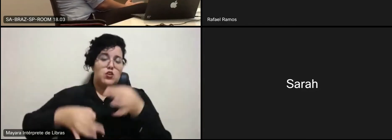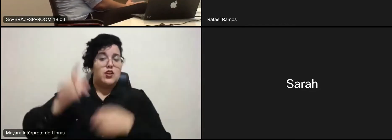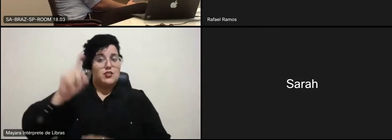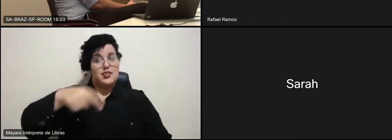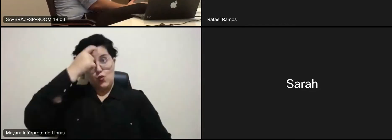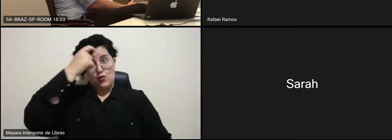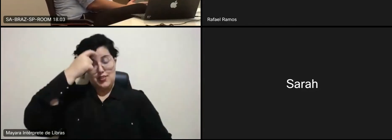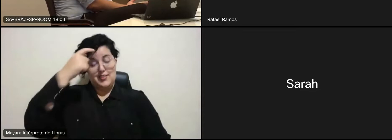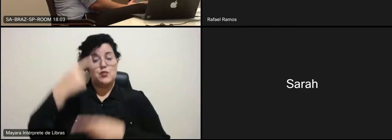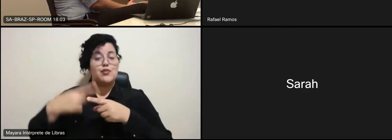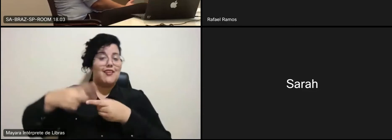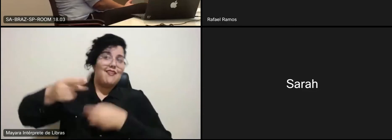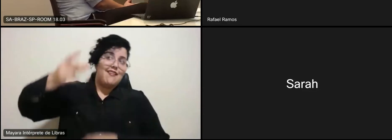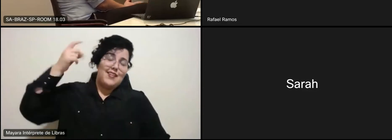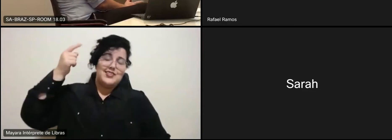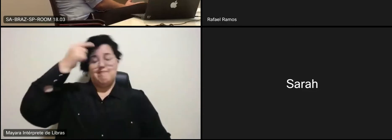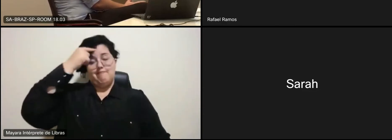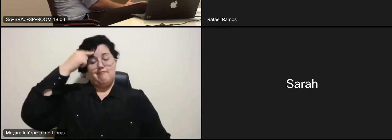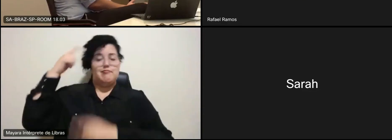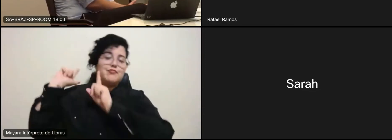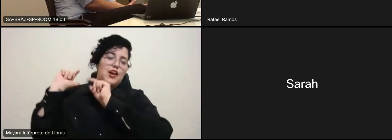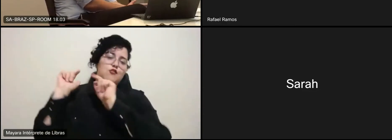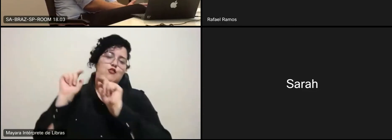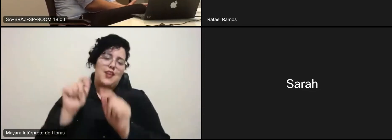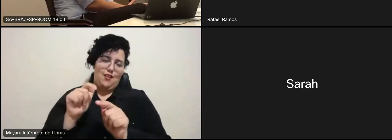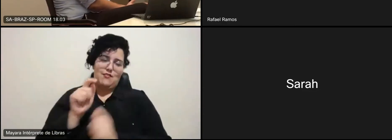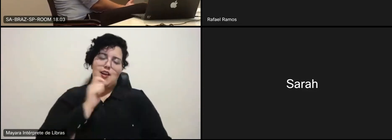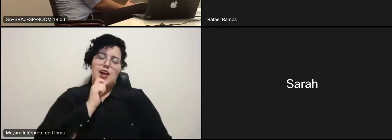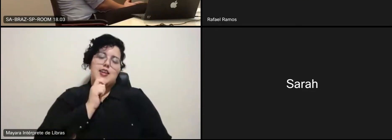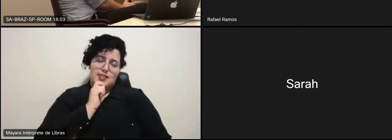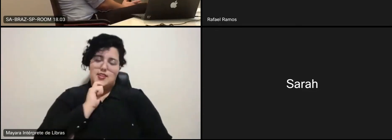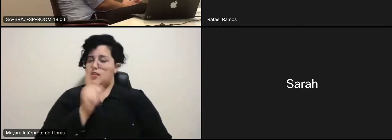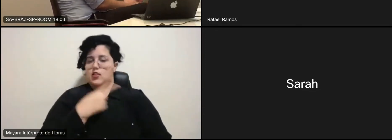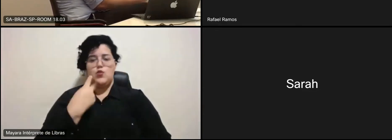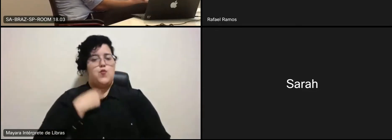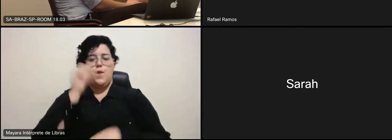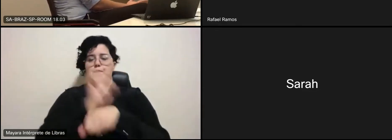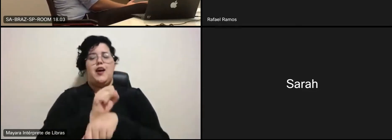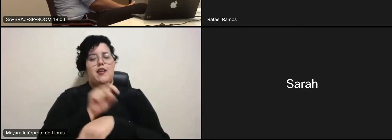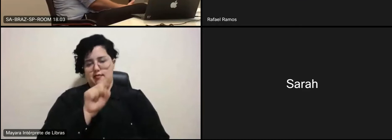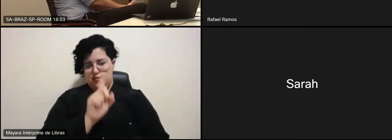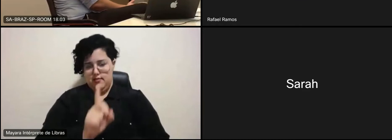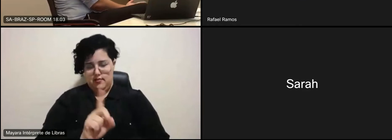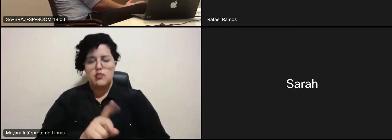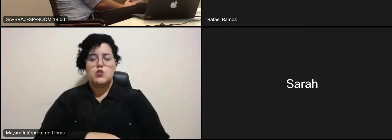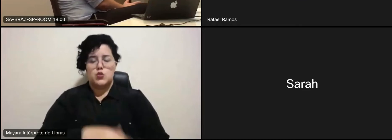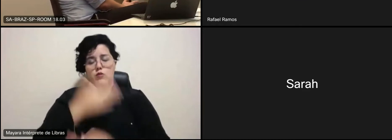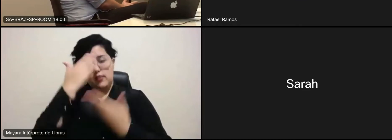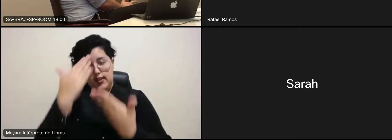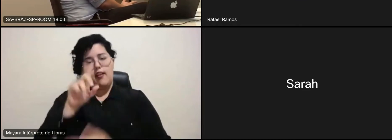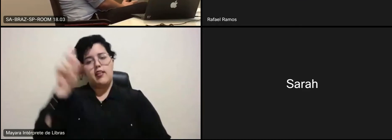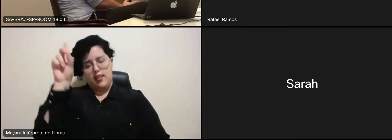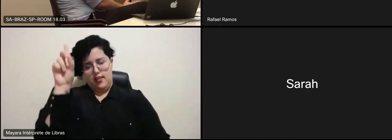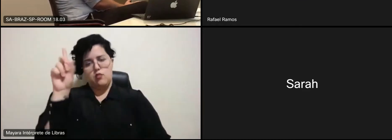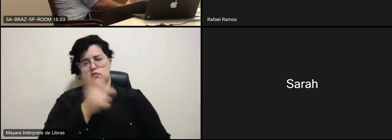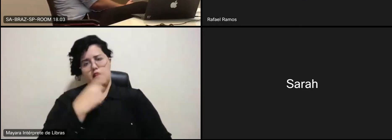que a gente ainda sofre com eles. E a gente viu que é tudo muito recente, a gente não pode parar com isso. Com certeza. Graças a Deus a gente tem cada vez mais o